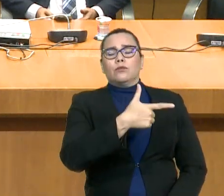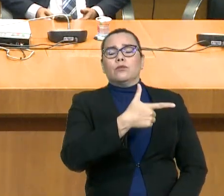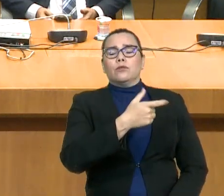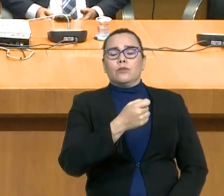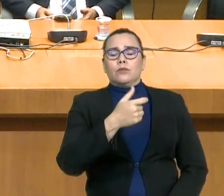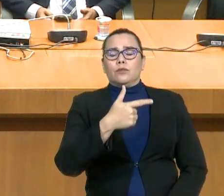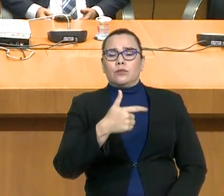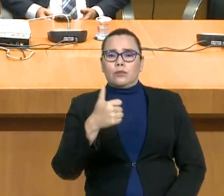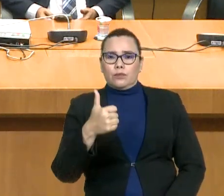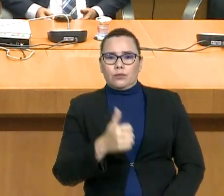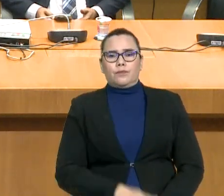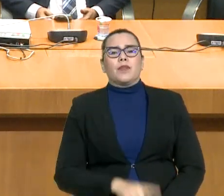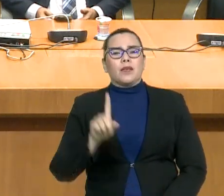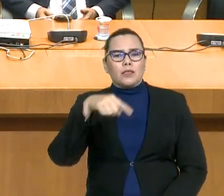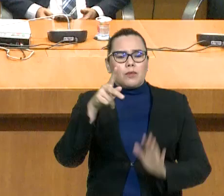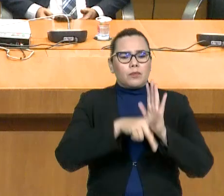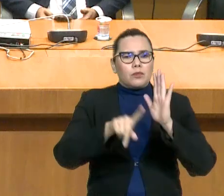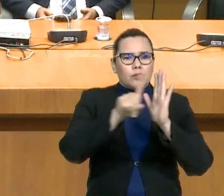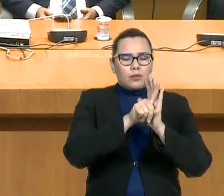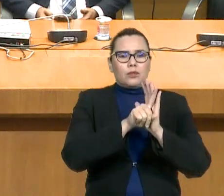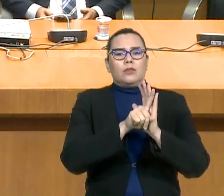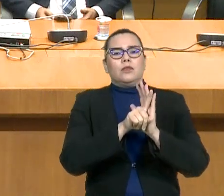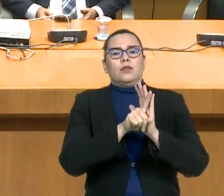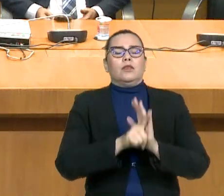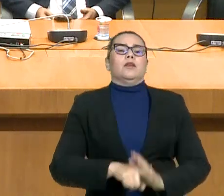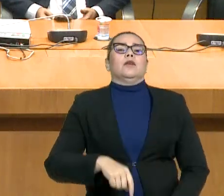127/2021. Veto total ao projeto de lei número